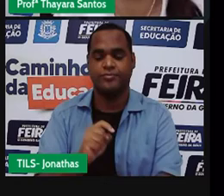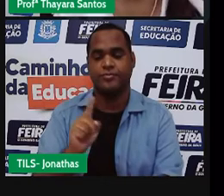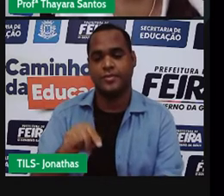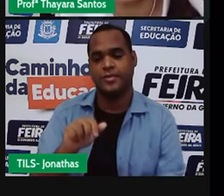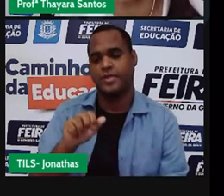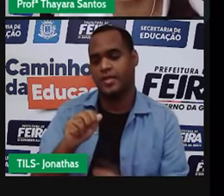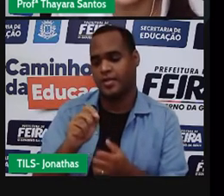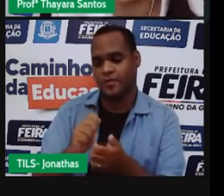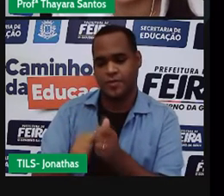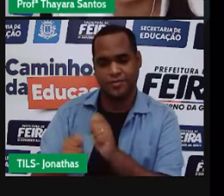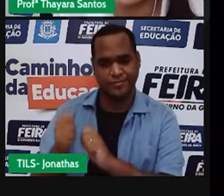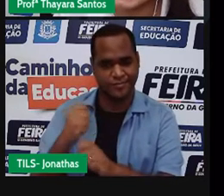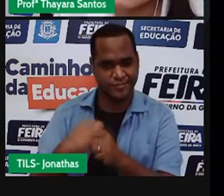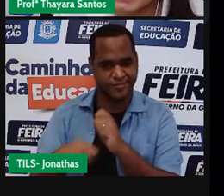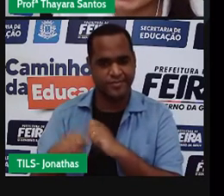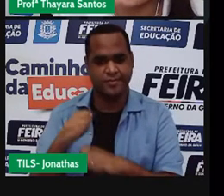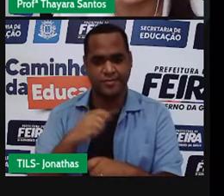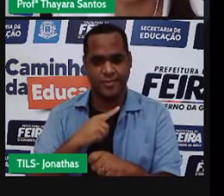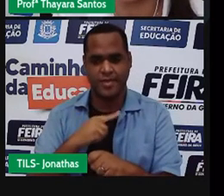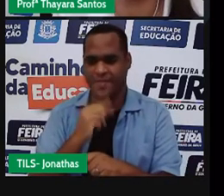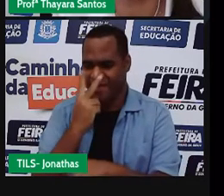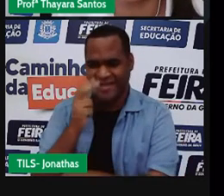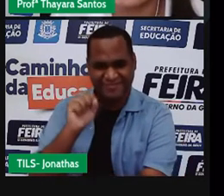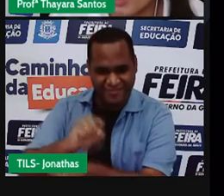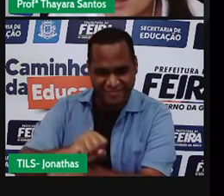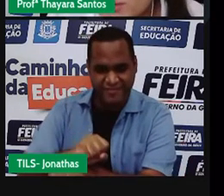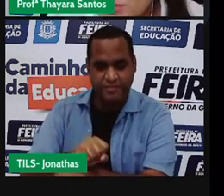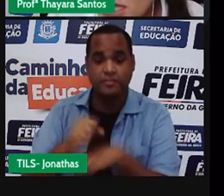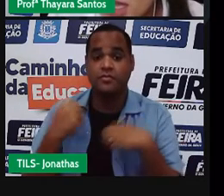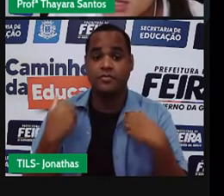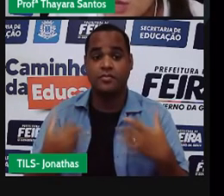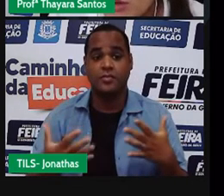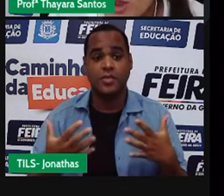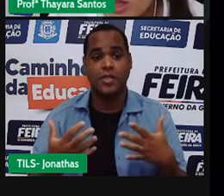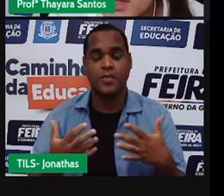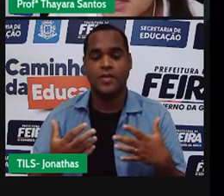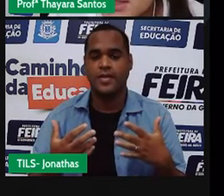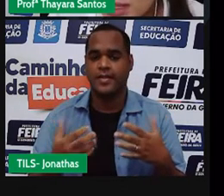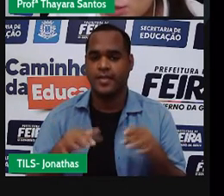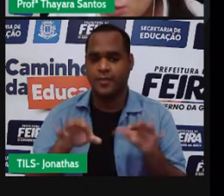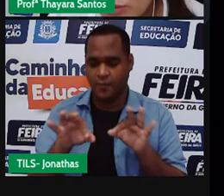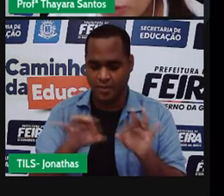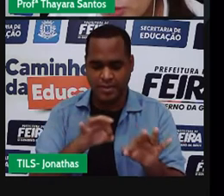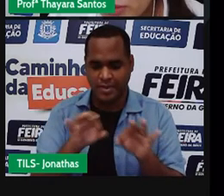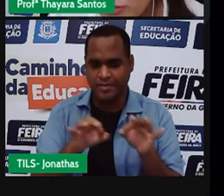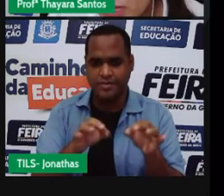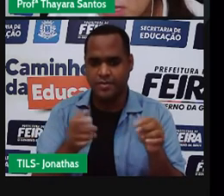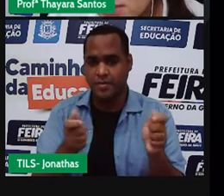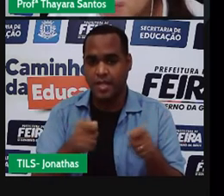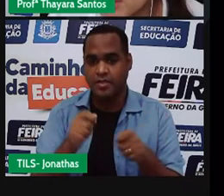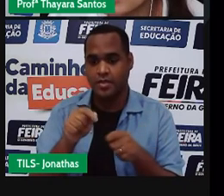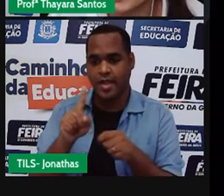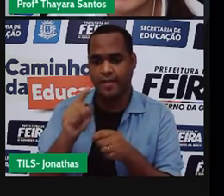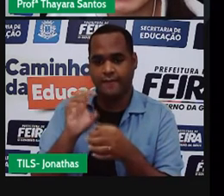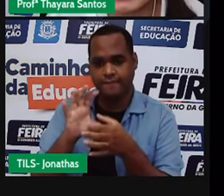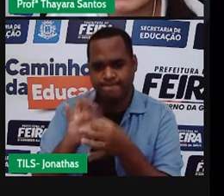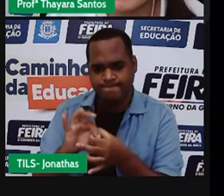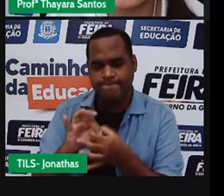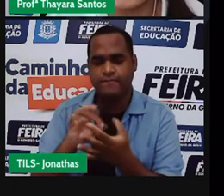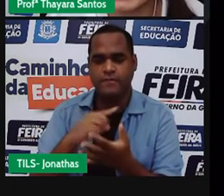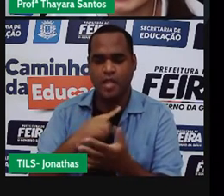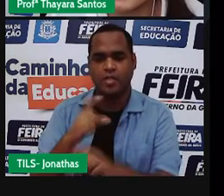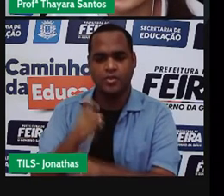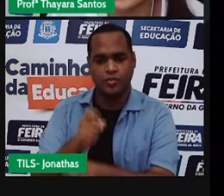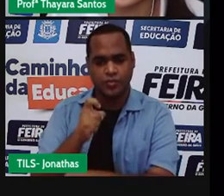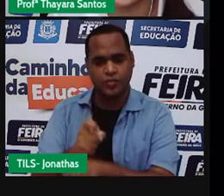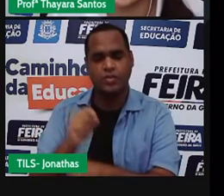átomos tem menos mobilidade eles estão mais paradinhas ali tão próximos tão organizados numa forma fixa não estão